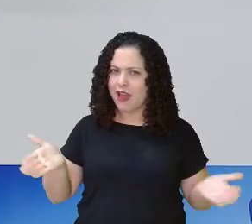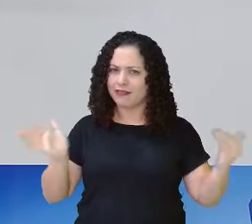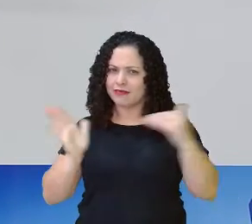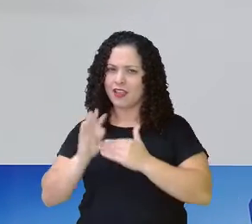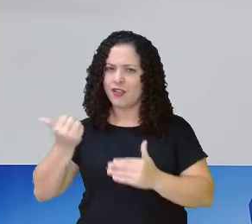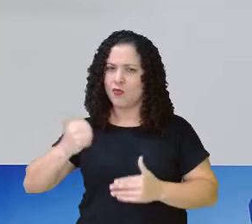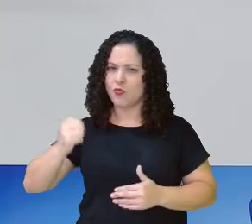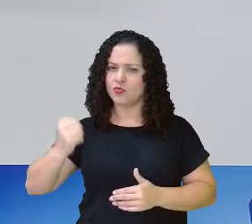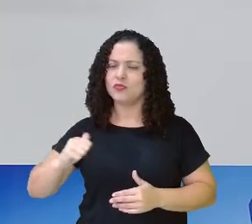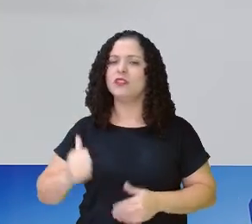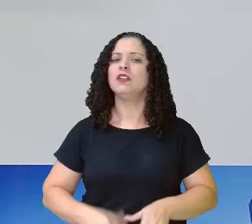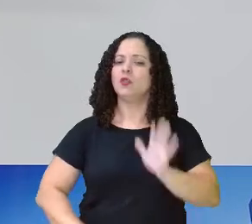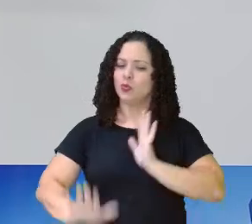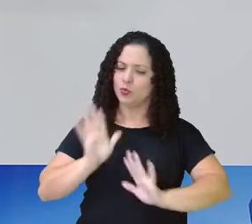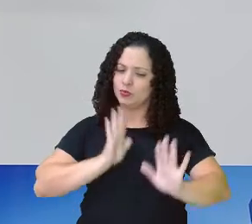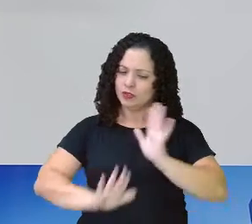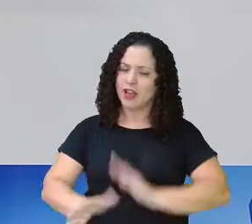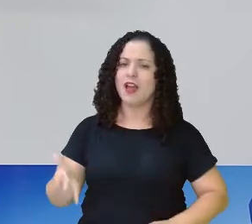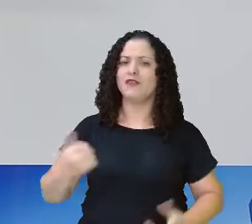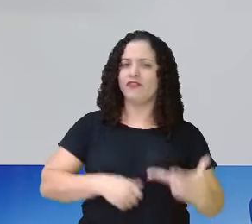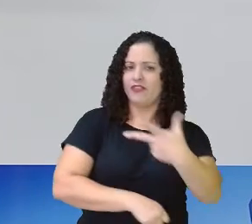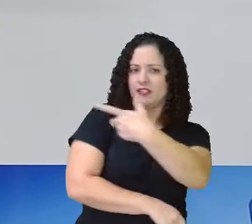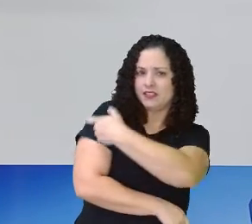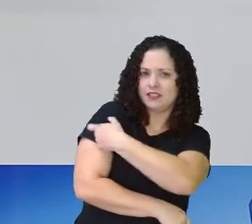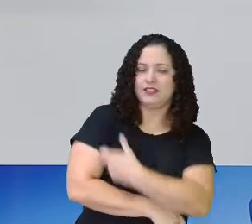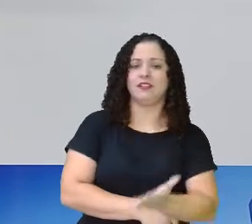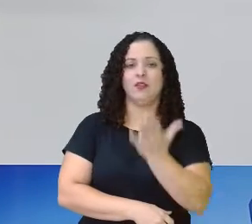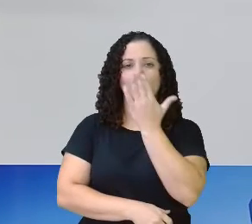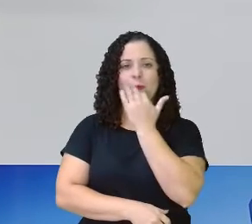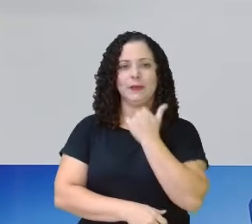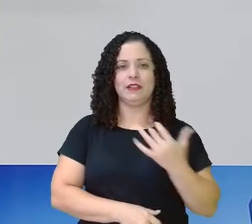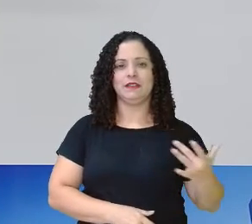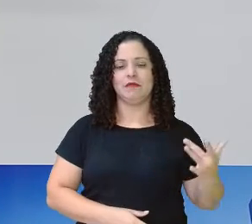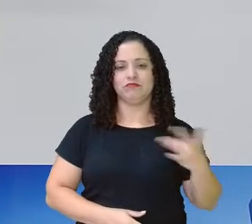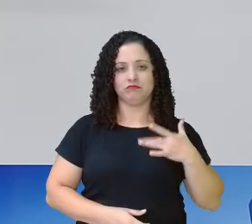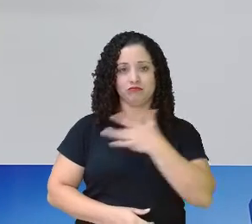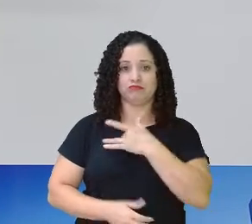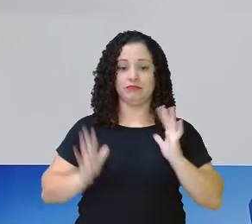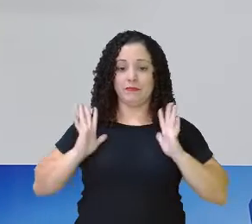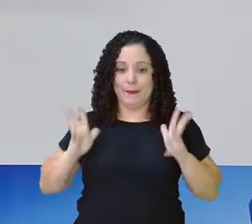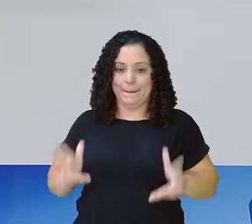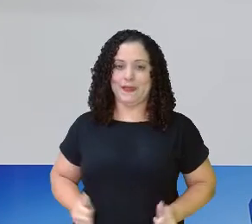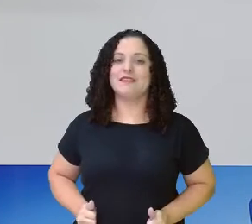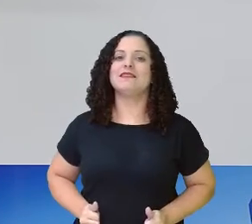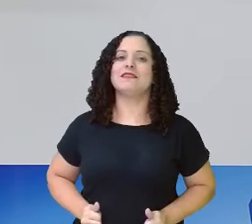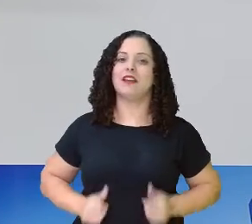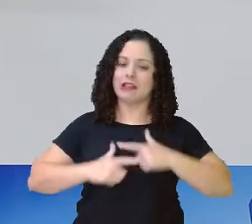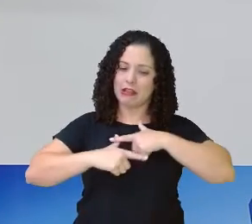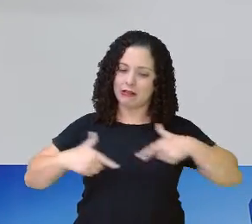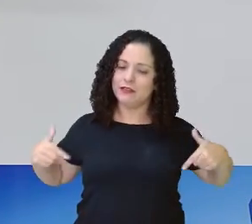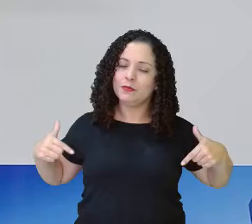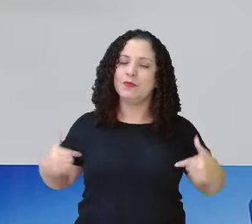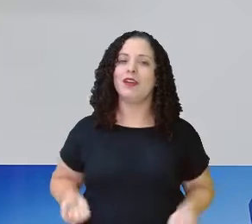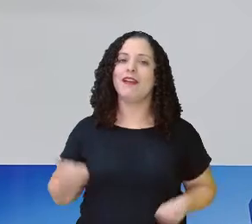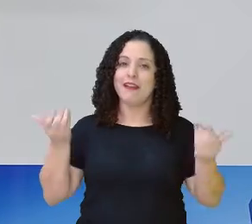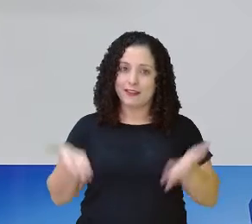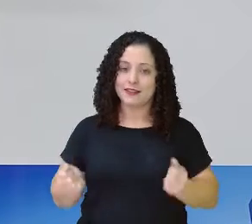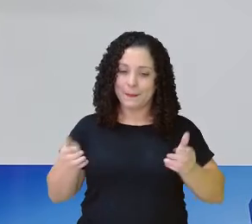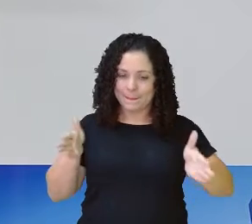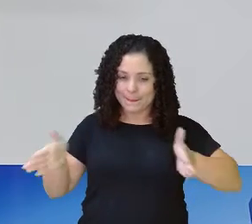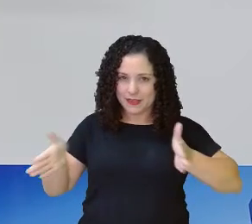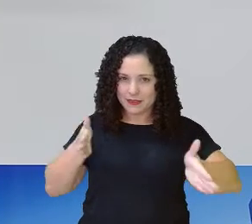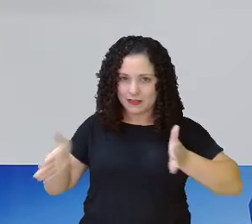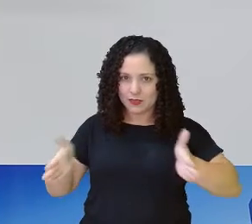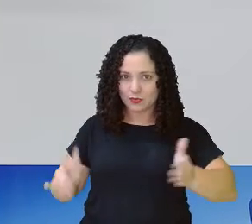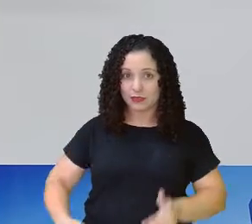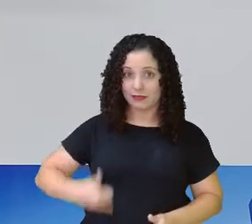vacinas adequadas, com alimentação adequada, com higiene, porque essa fase ela vai ser super importante